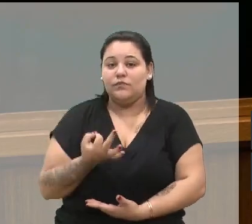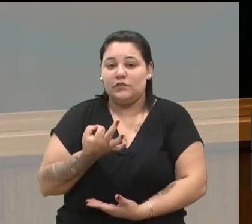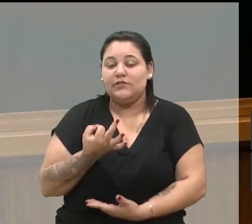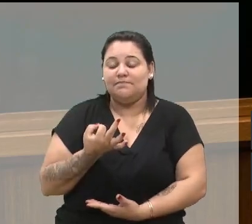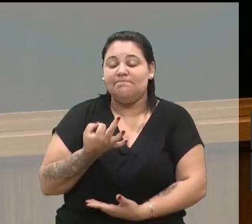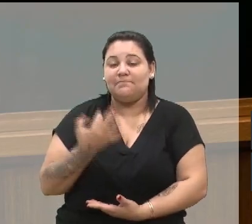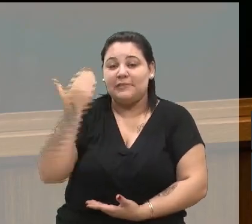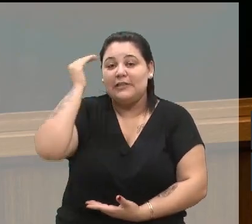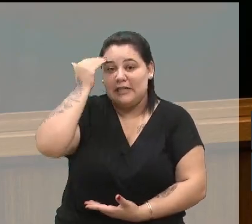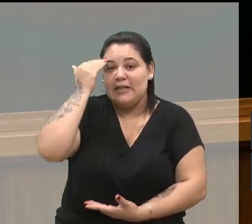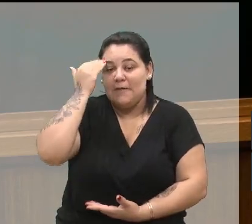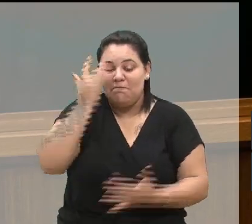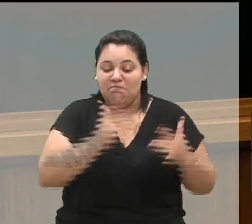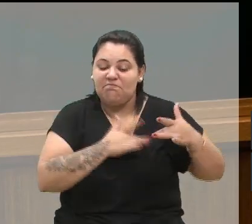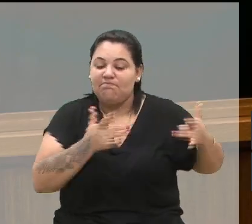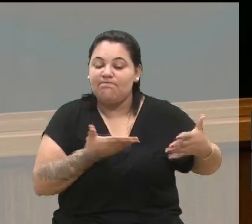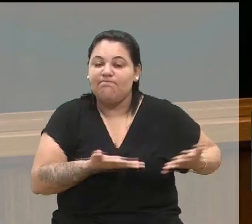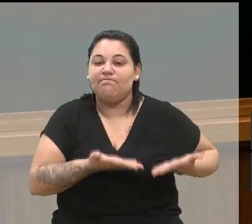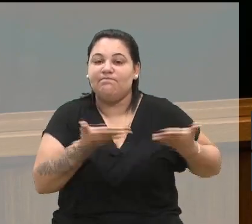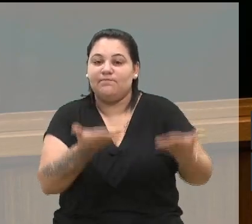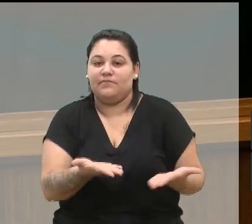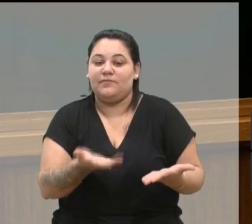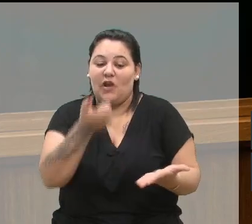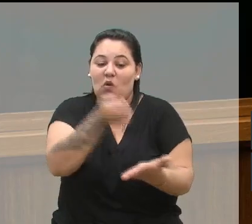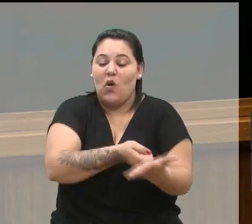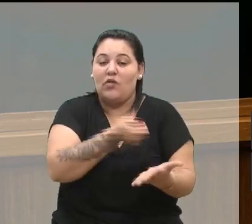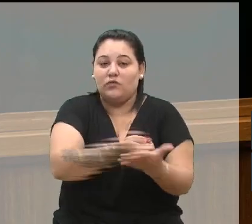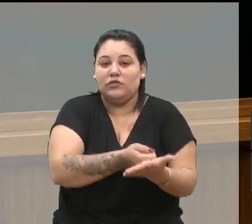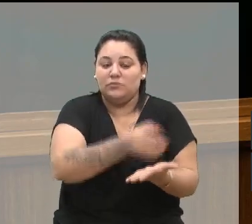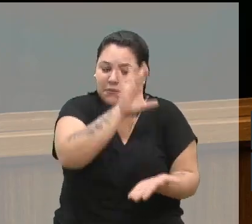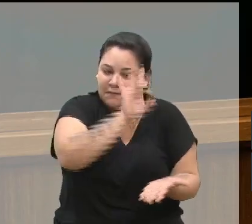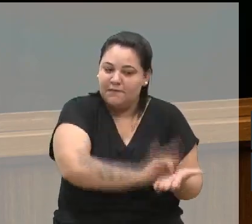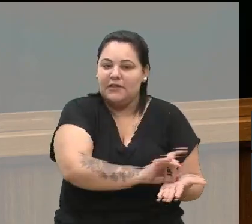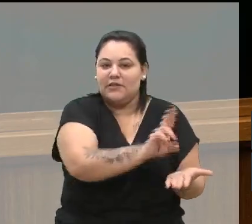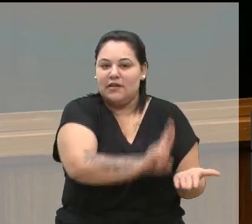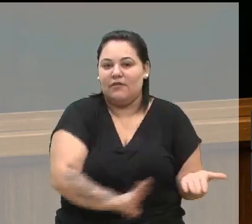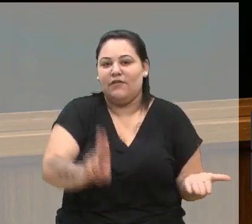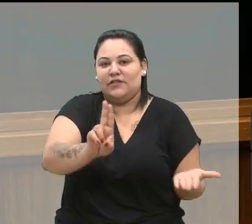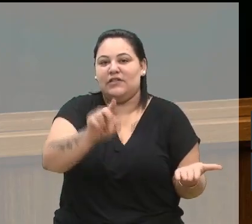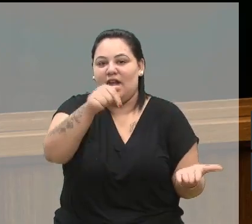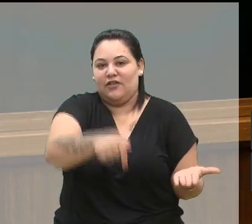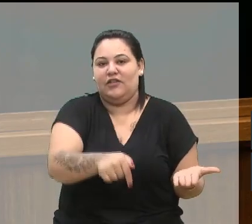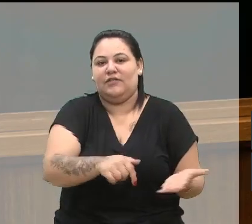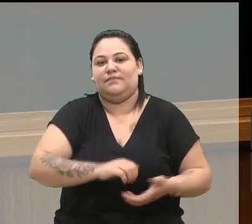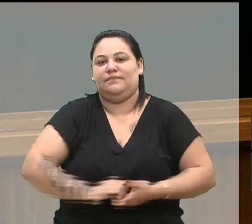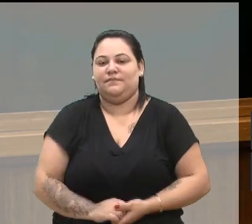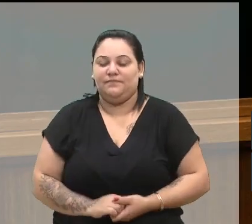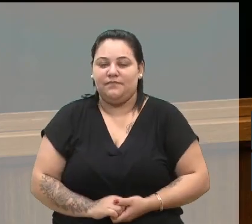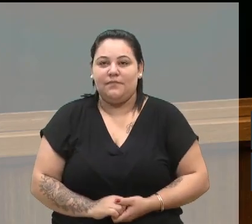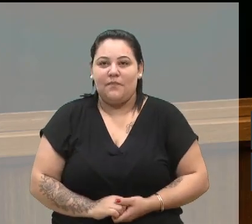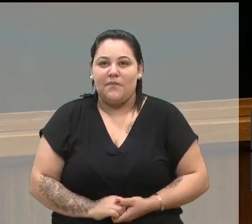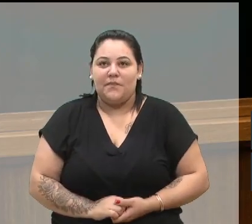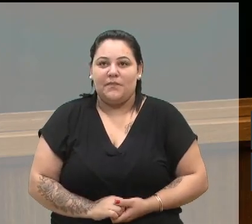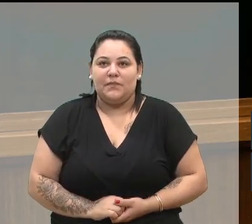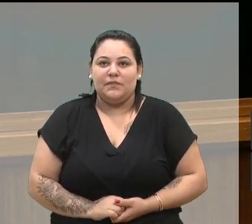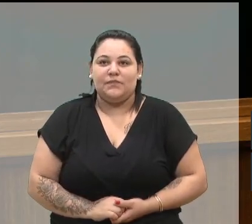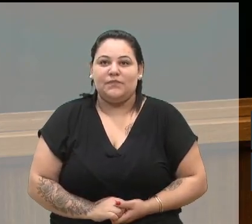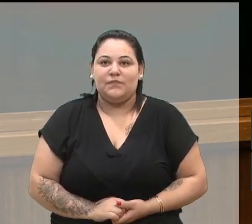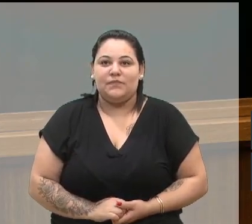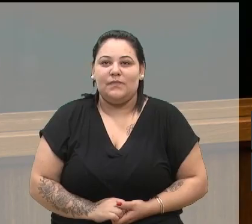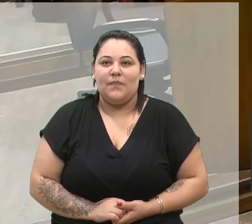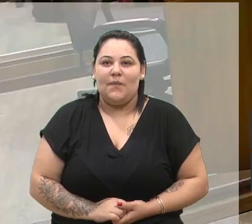compreendendo e sendo solidário com a luta dessa implantação da Universidade Federal aqui na região.